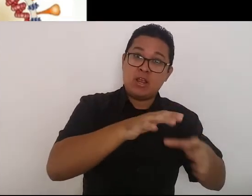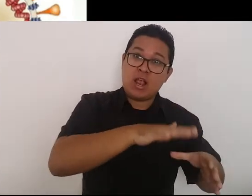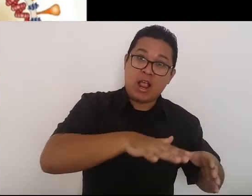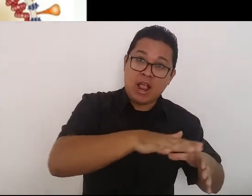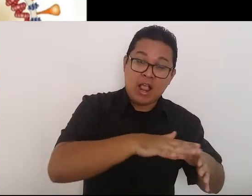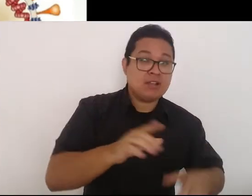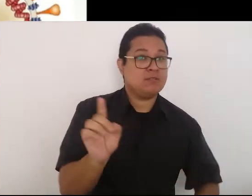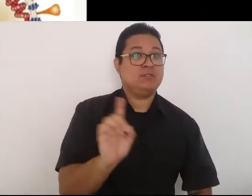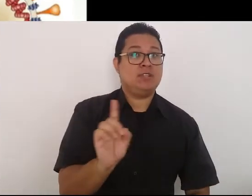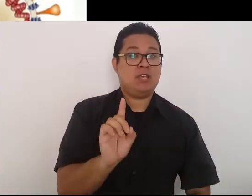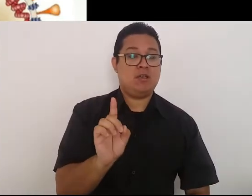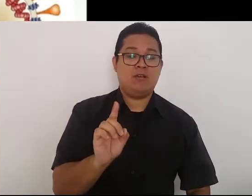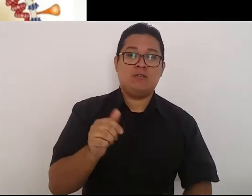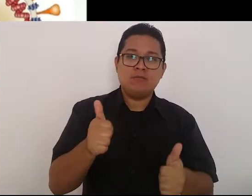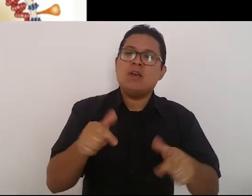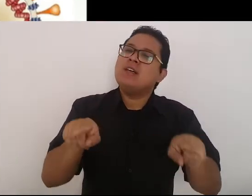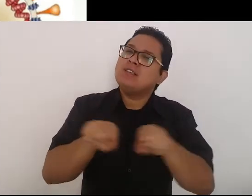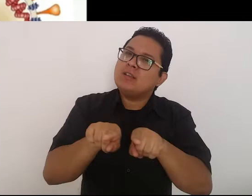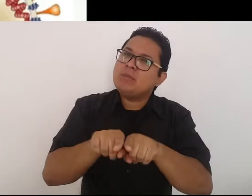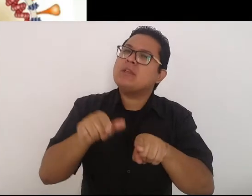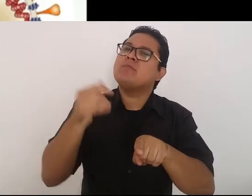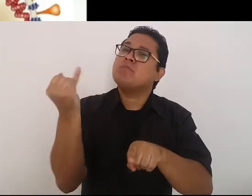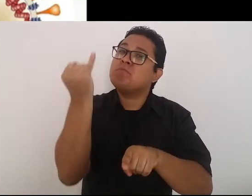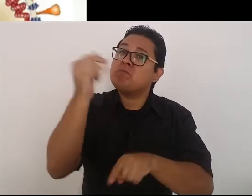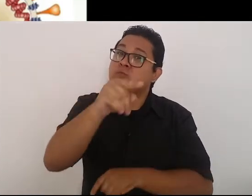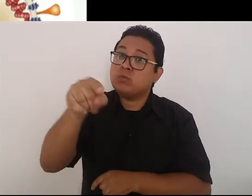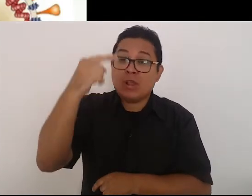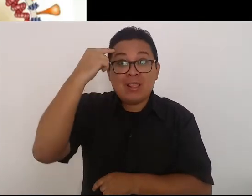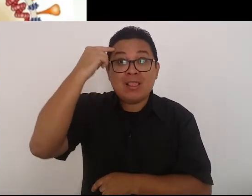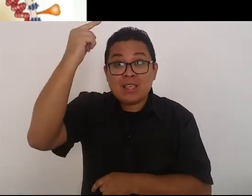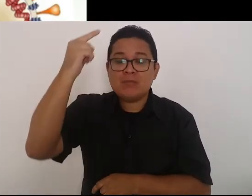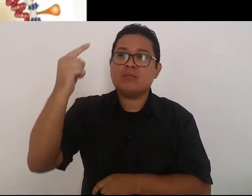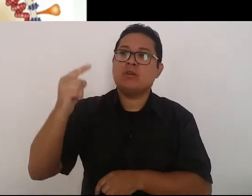recente que as informações ainda são muito